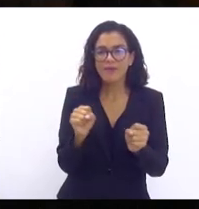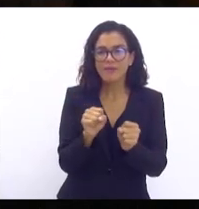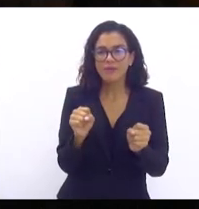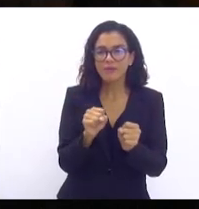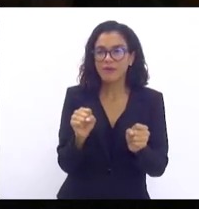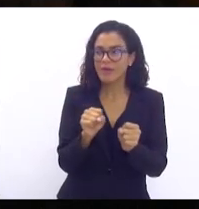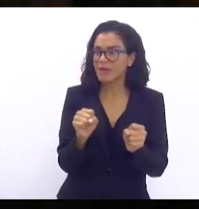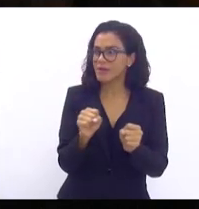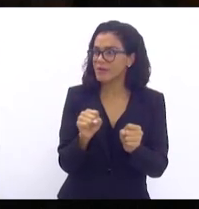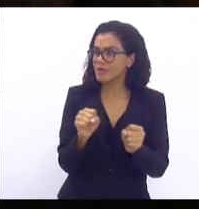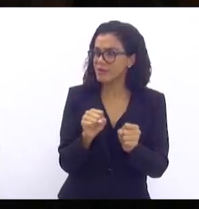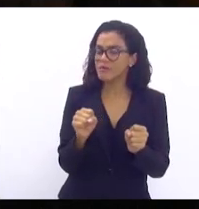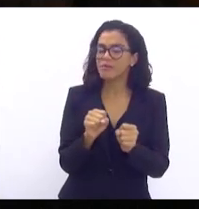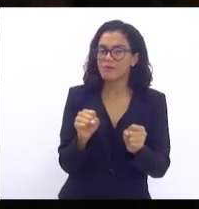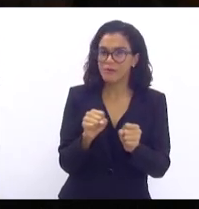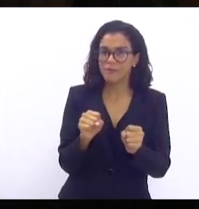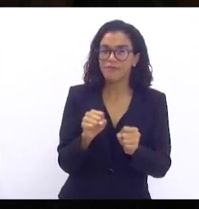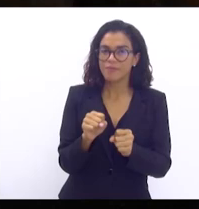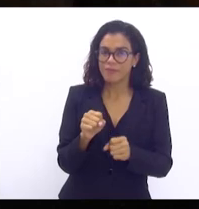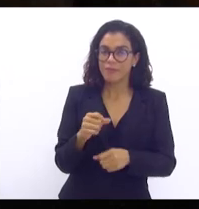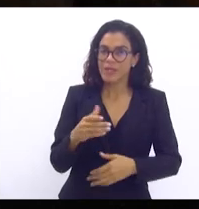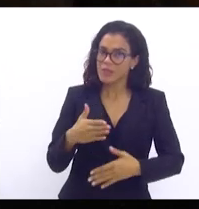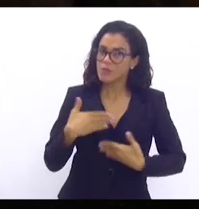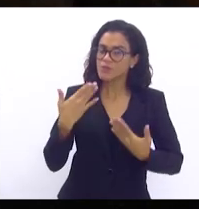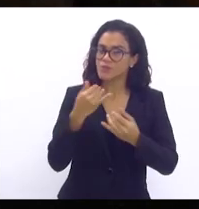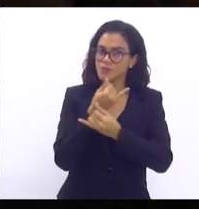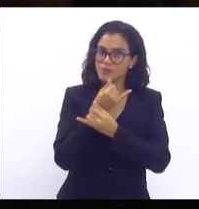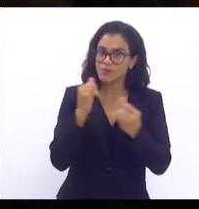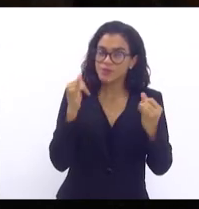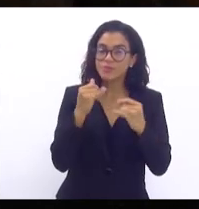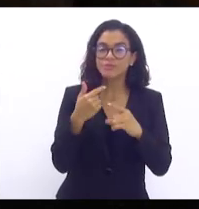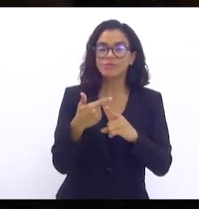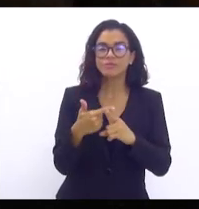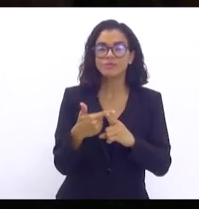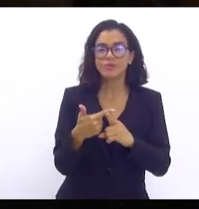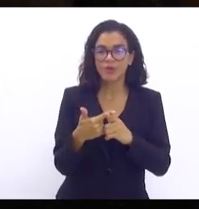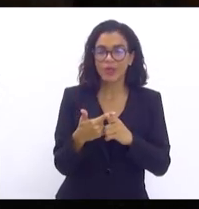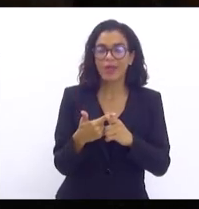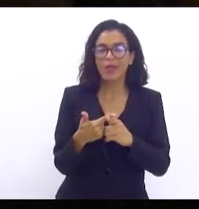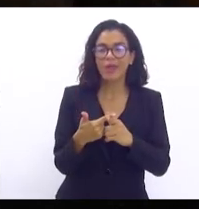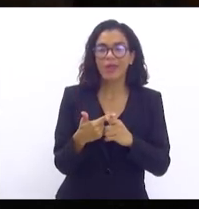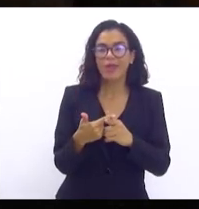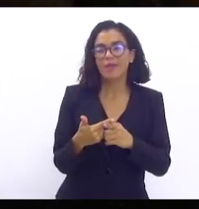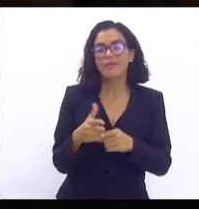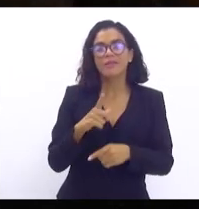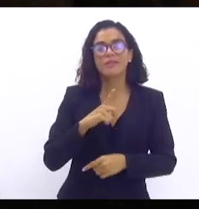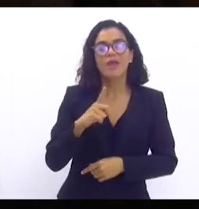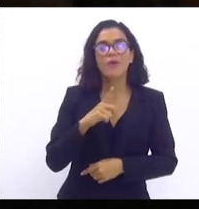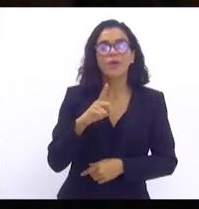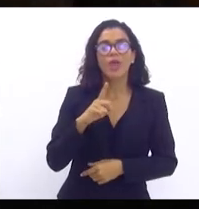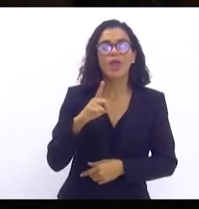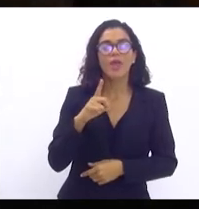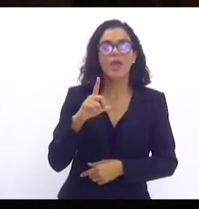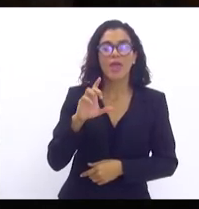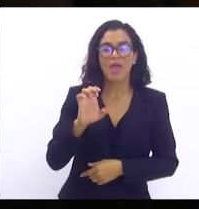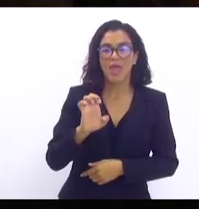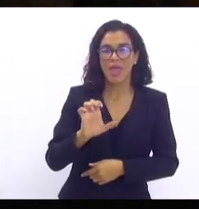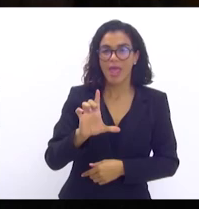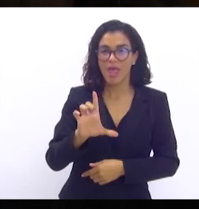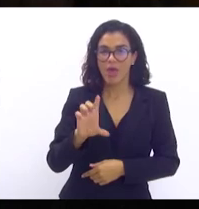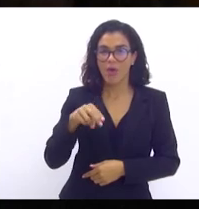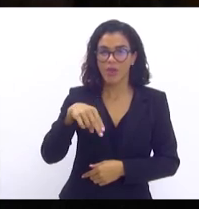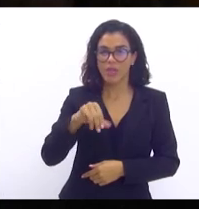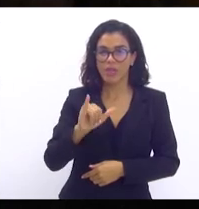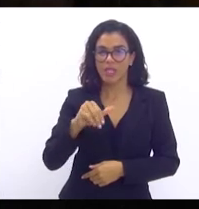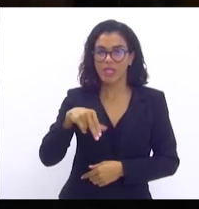é assustador, por quê? Porque também nós estamos vivendo o efeito do famoso El Niño.